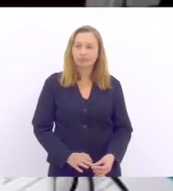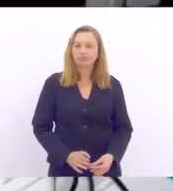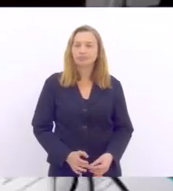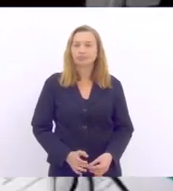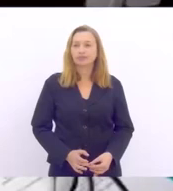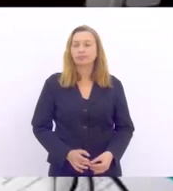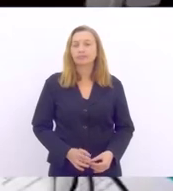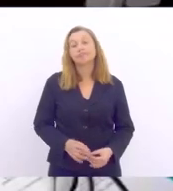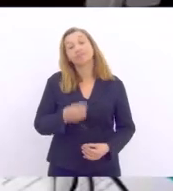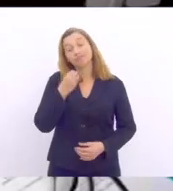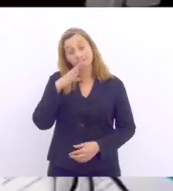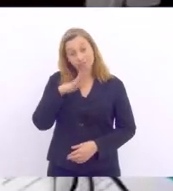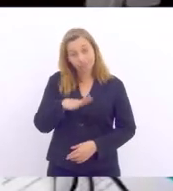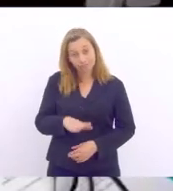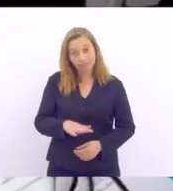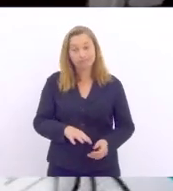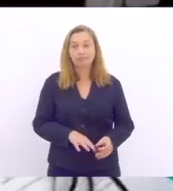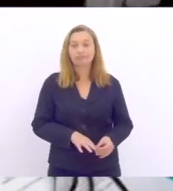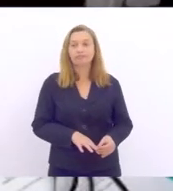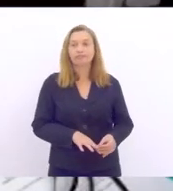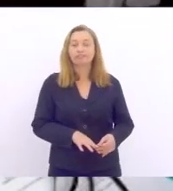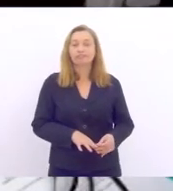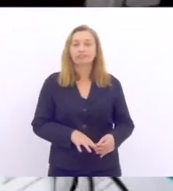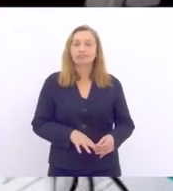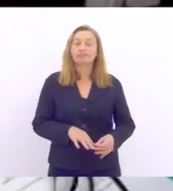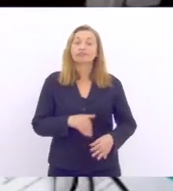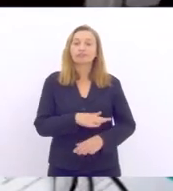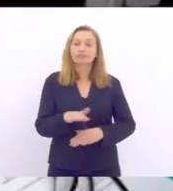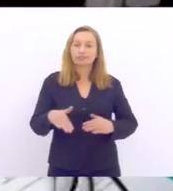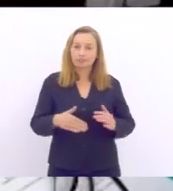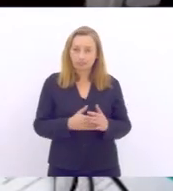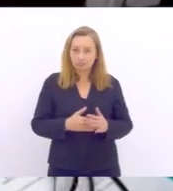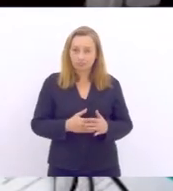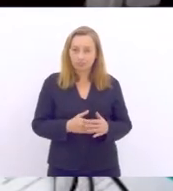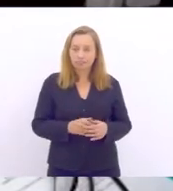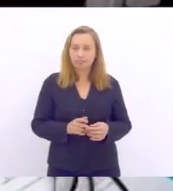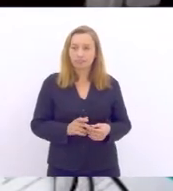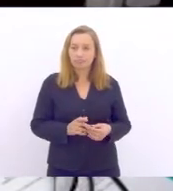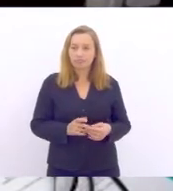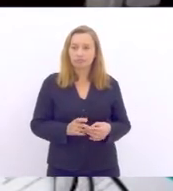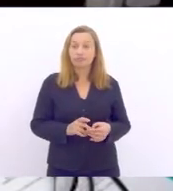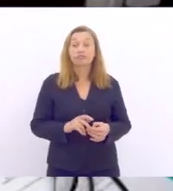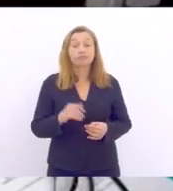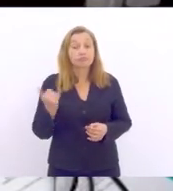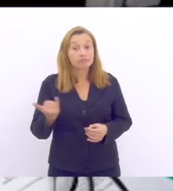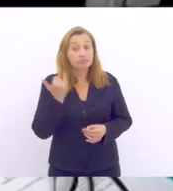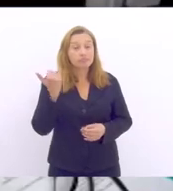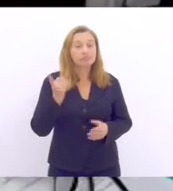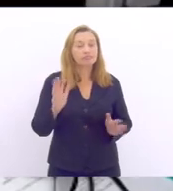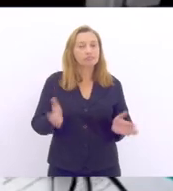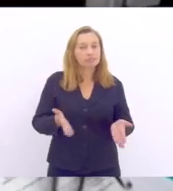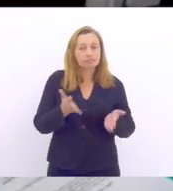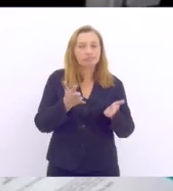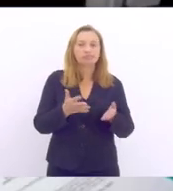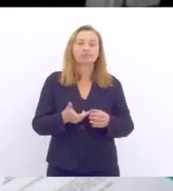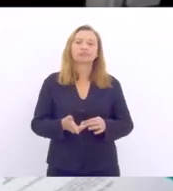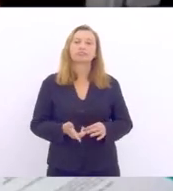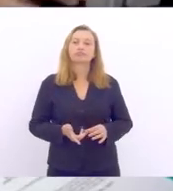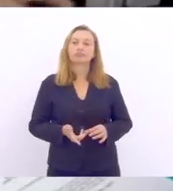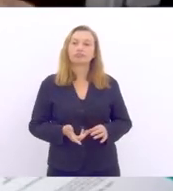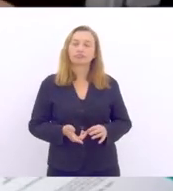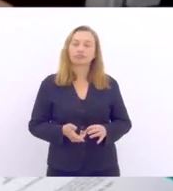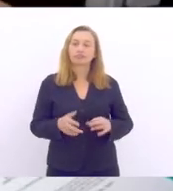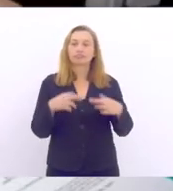Bem, boa tarde a todas as pessoas que participam desta importante iniciativa, dessa importante